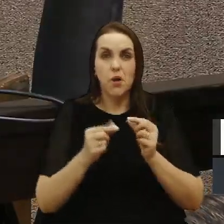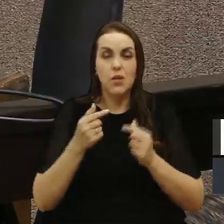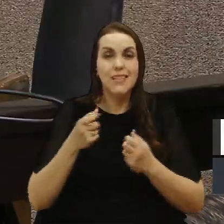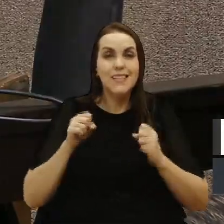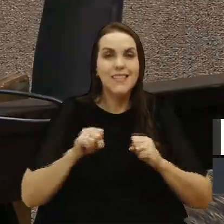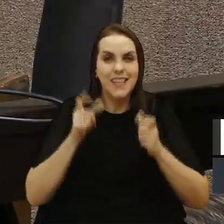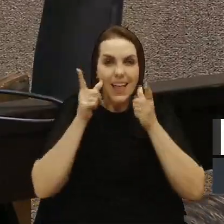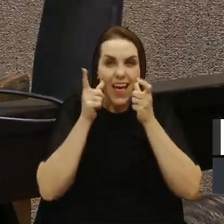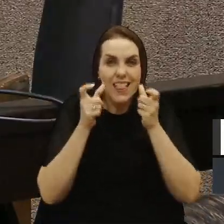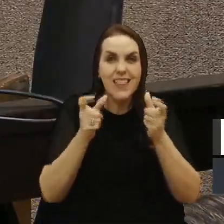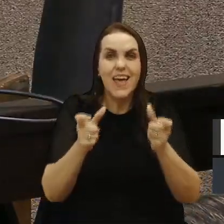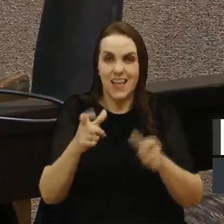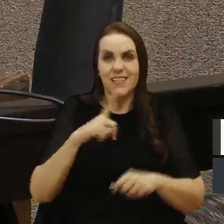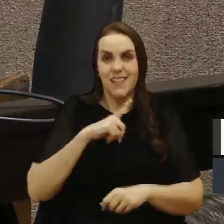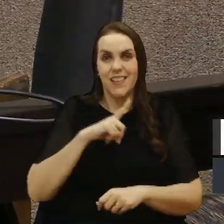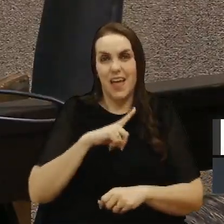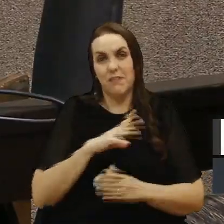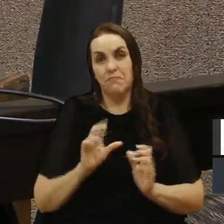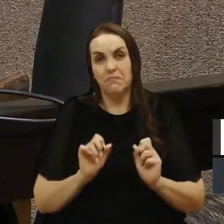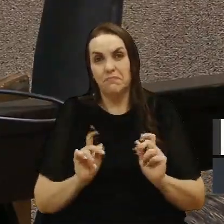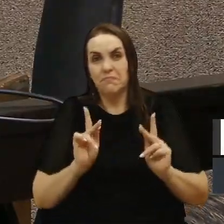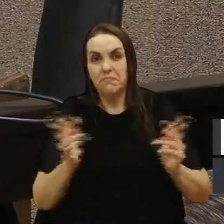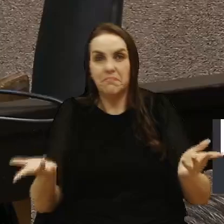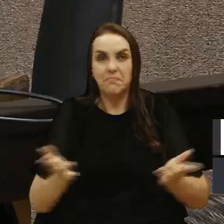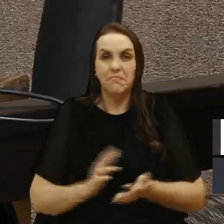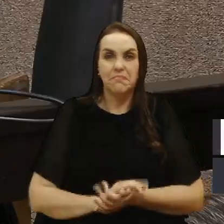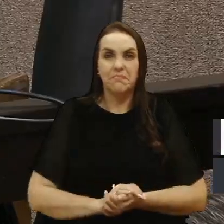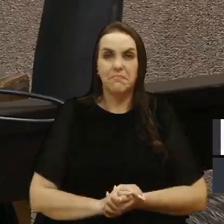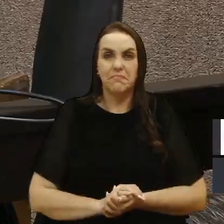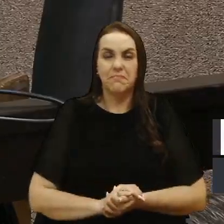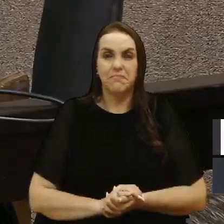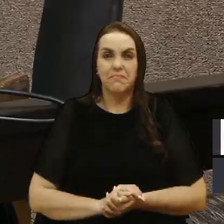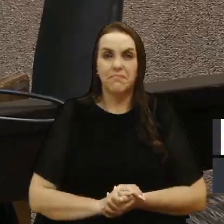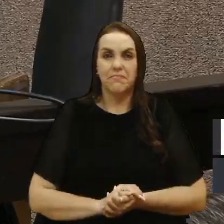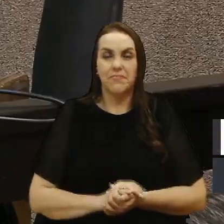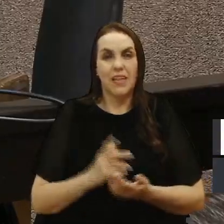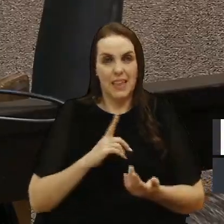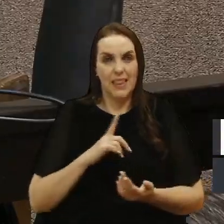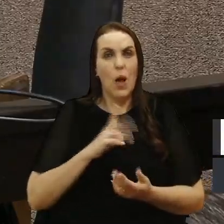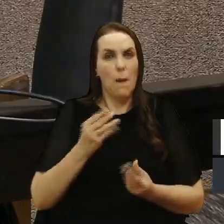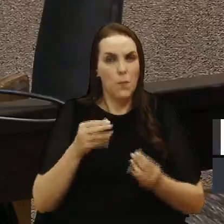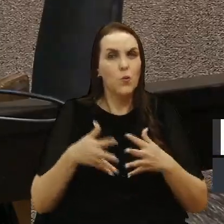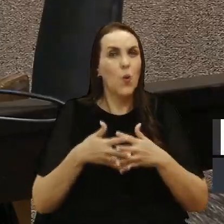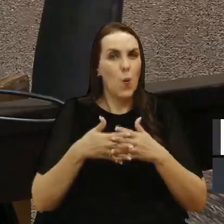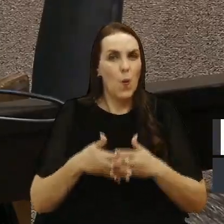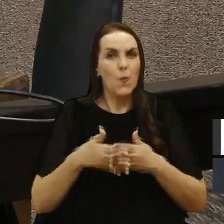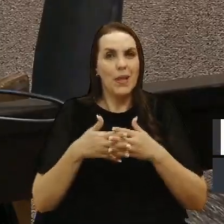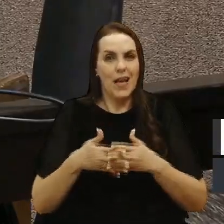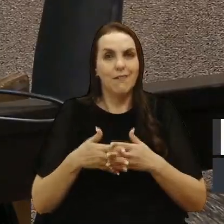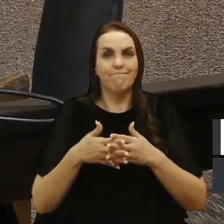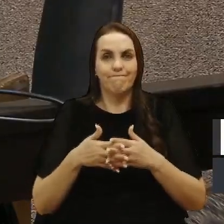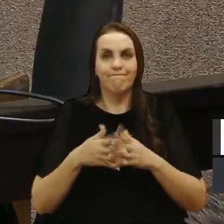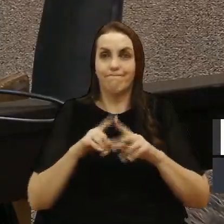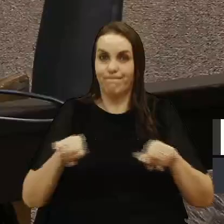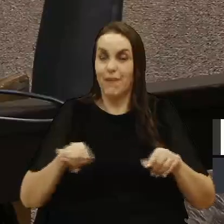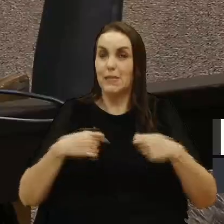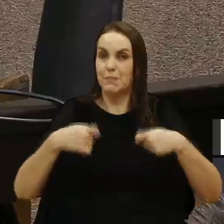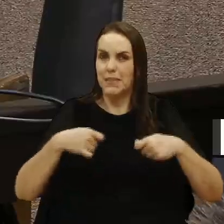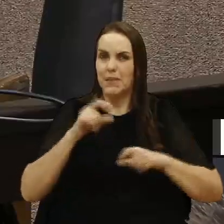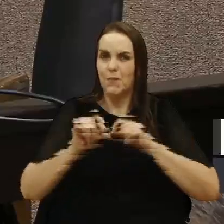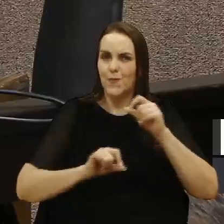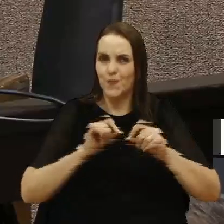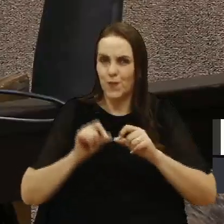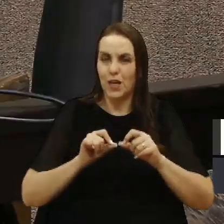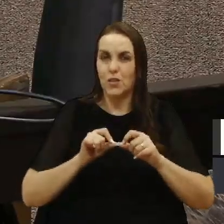os interesses, como alguns dizem, Então, é muito complicada a situação, mas precisamos não só